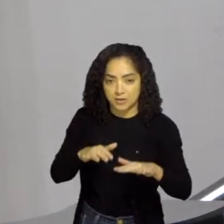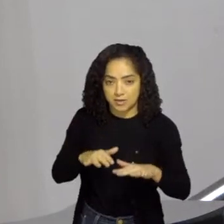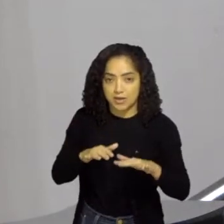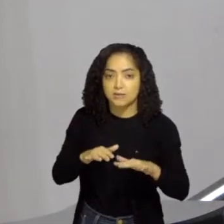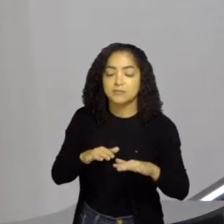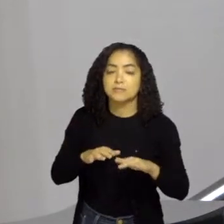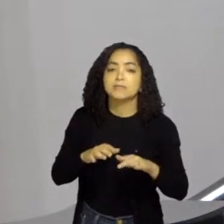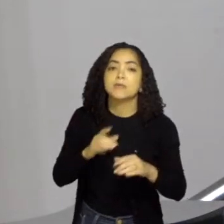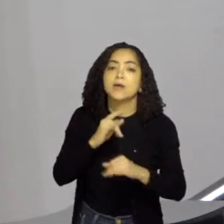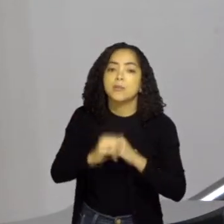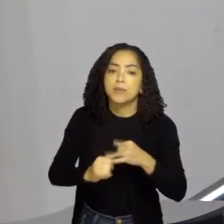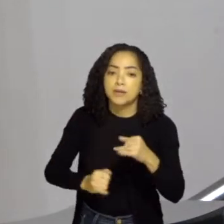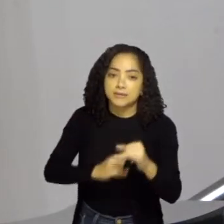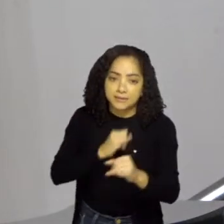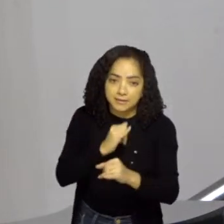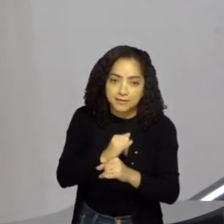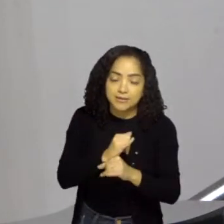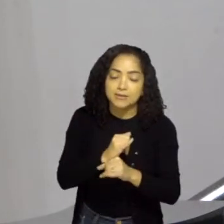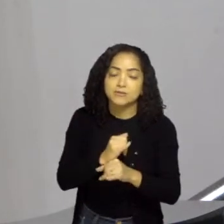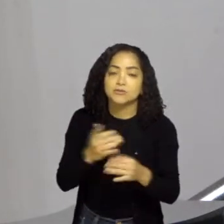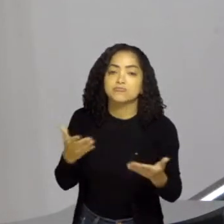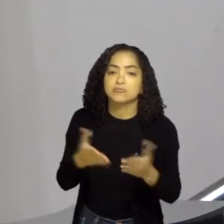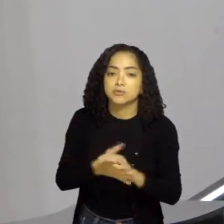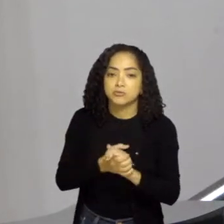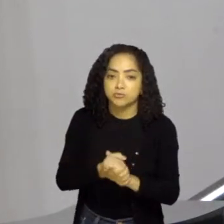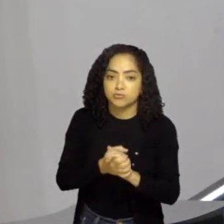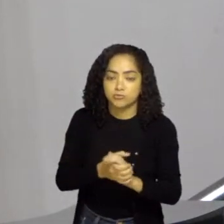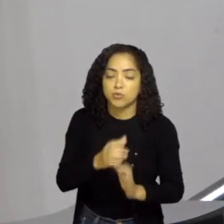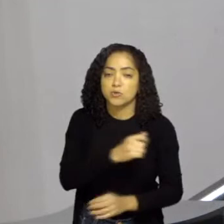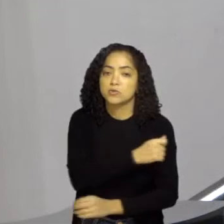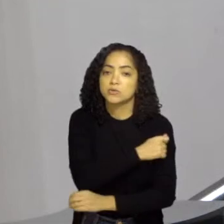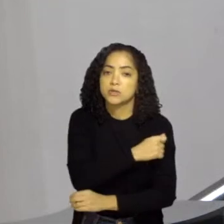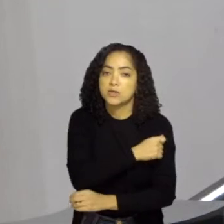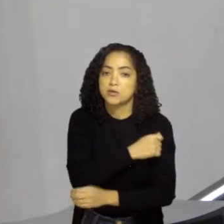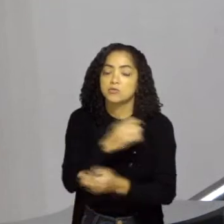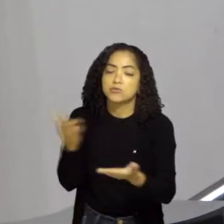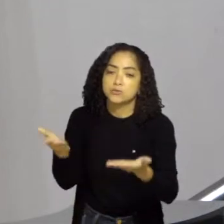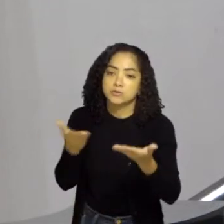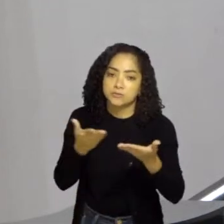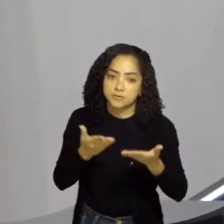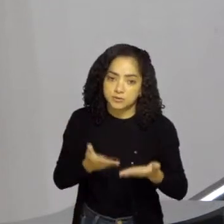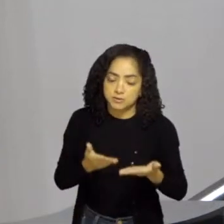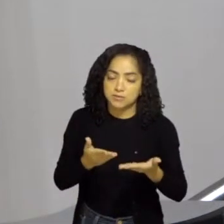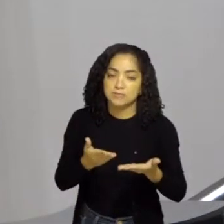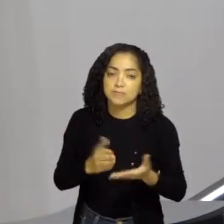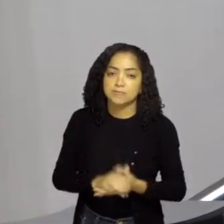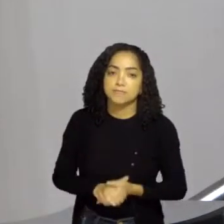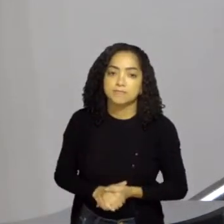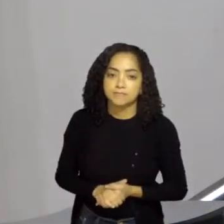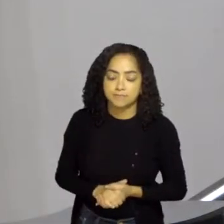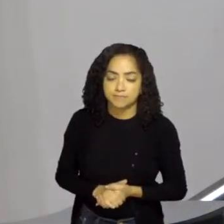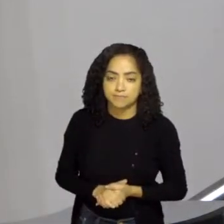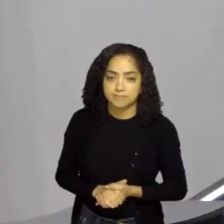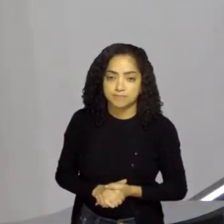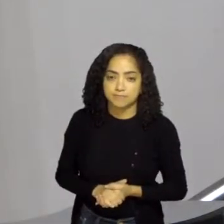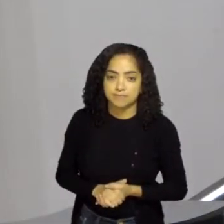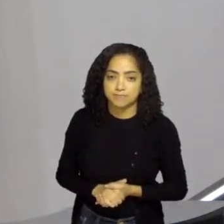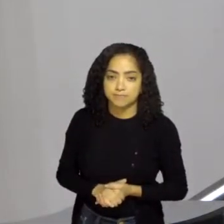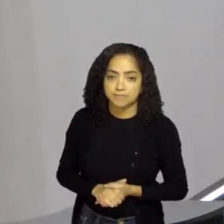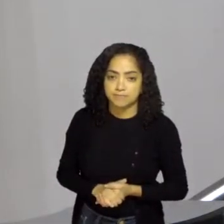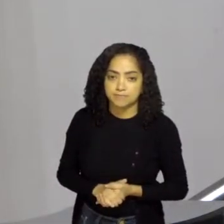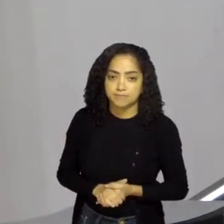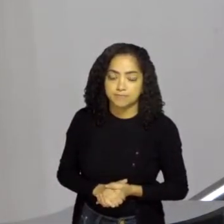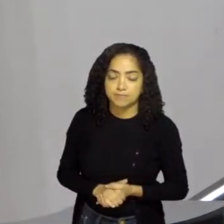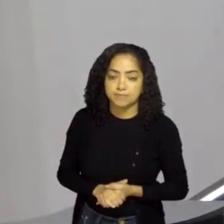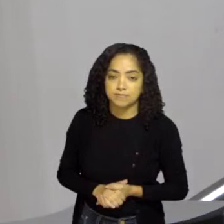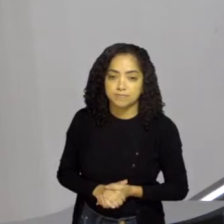online. Saudar os estudantes que nos visitam aqui na Assembleia Legislativa.